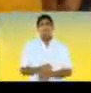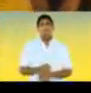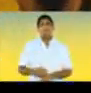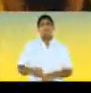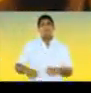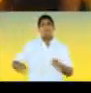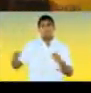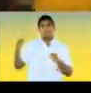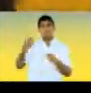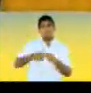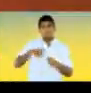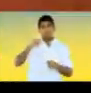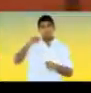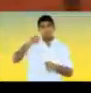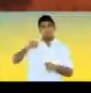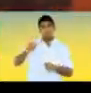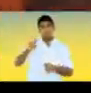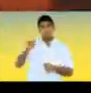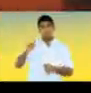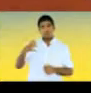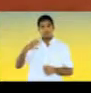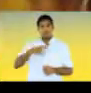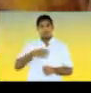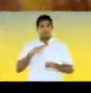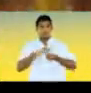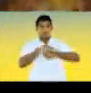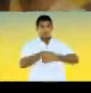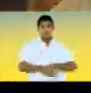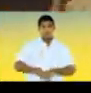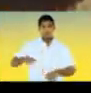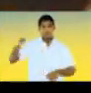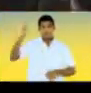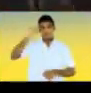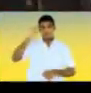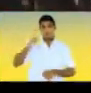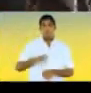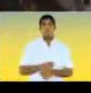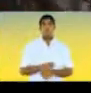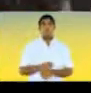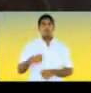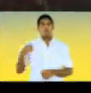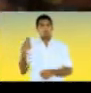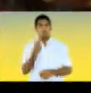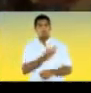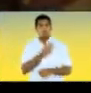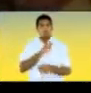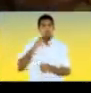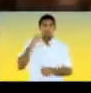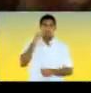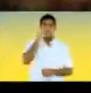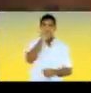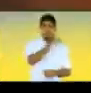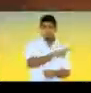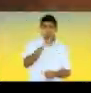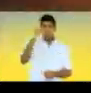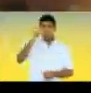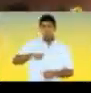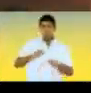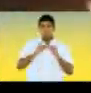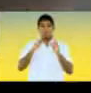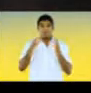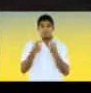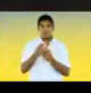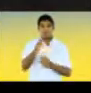A comunidade do Mário Bezerra sentiu a nossa força. É a família